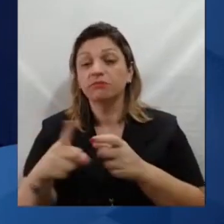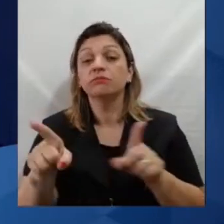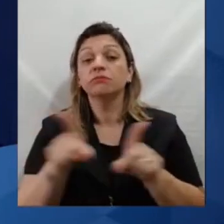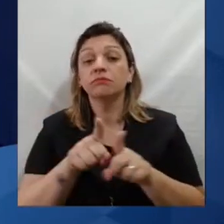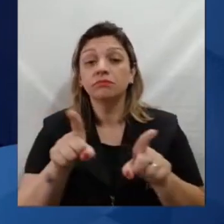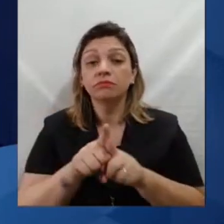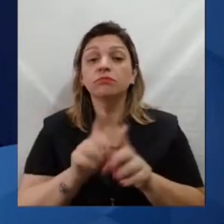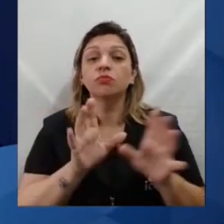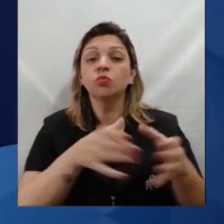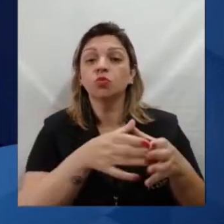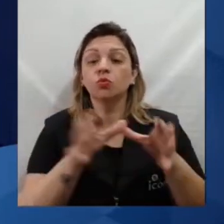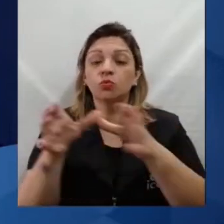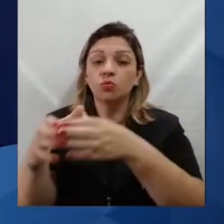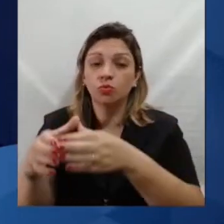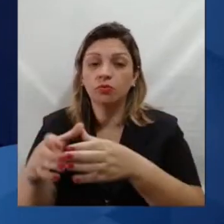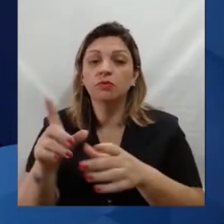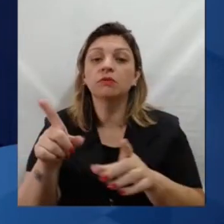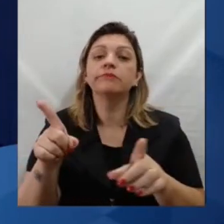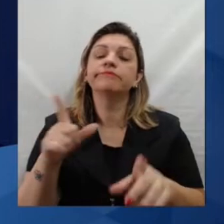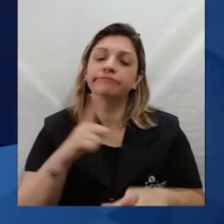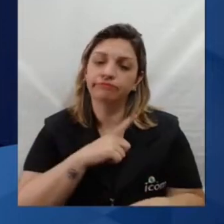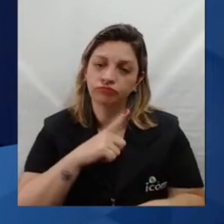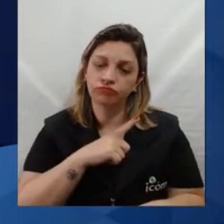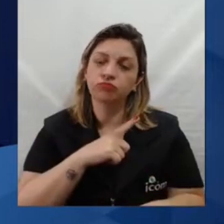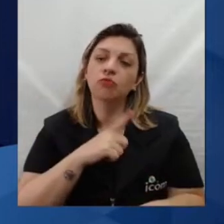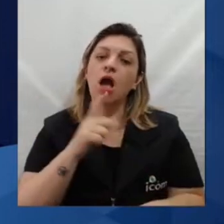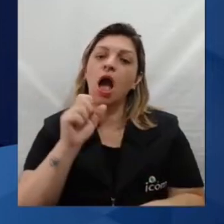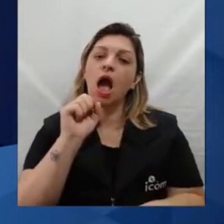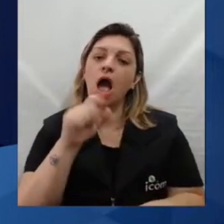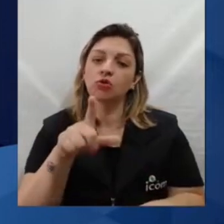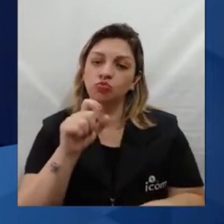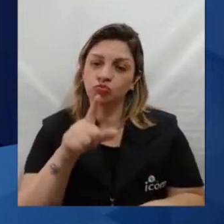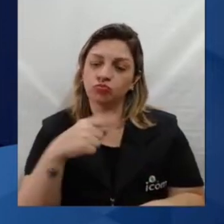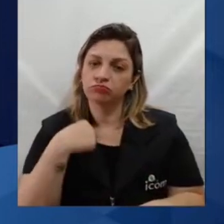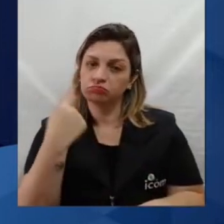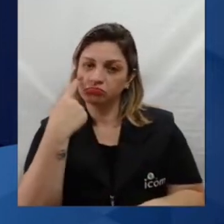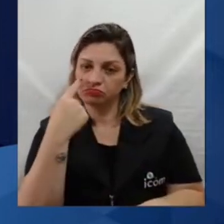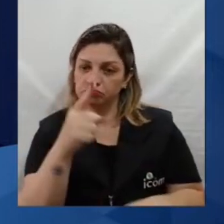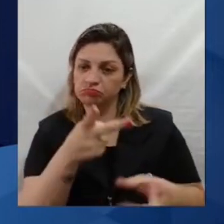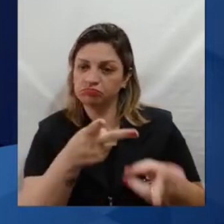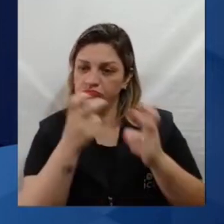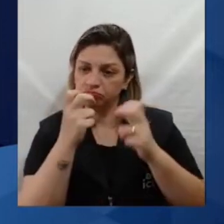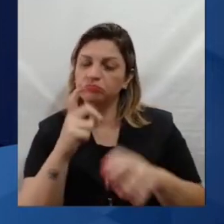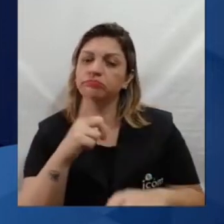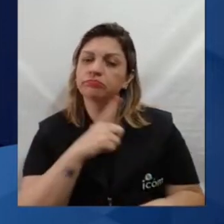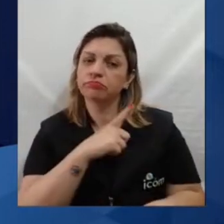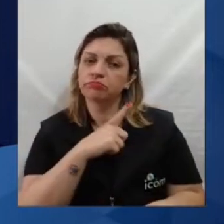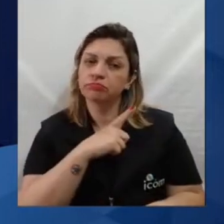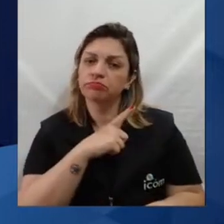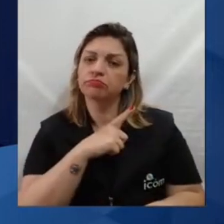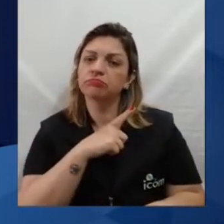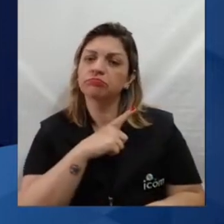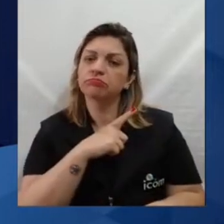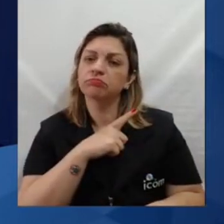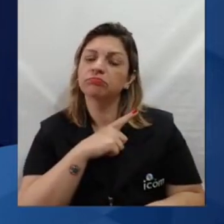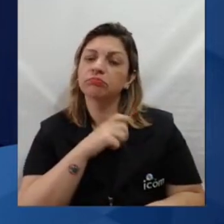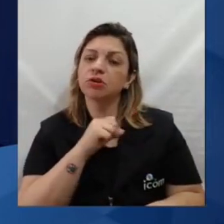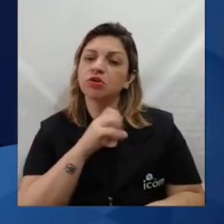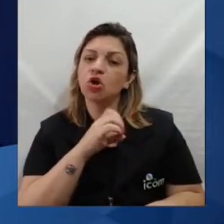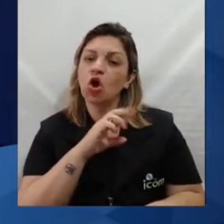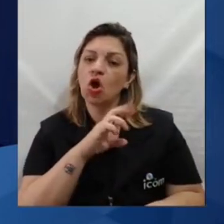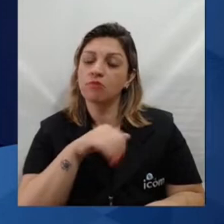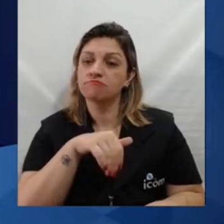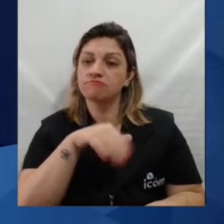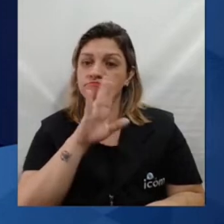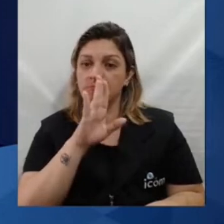alfa de Crobach, que atingiram, em azul, nós podemos observar que eles atingiram um nível do score maior, provando